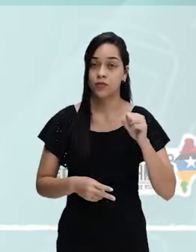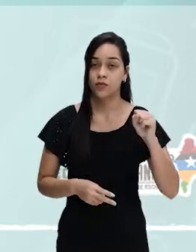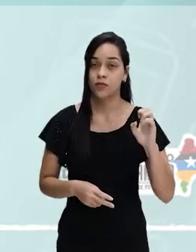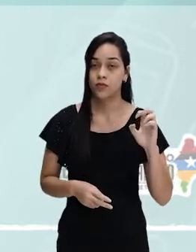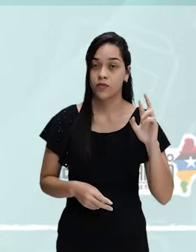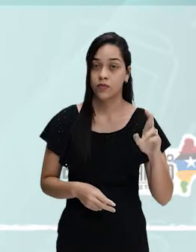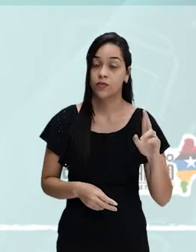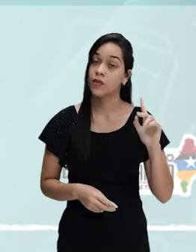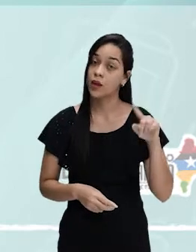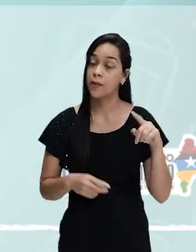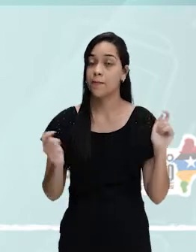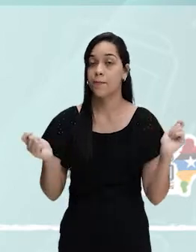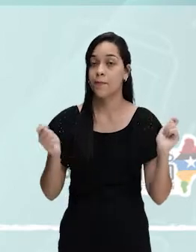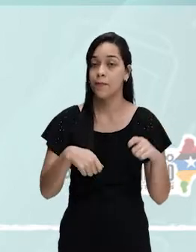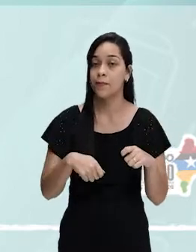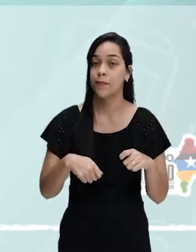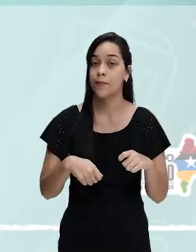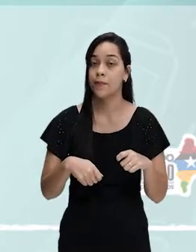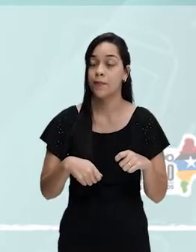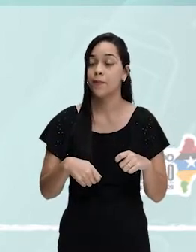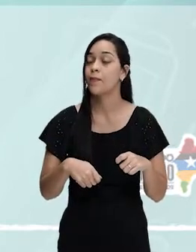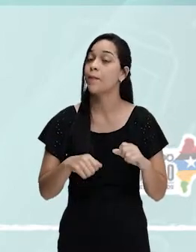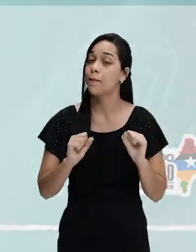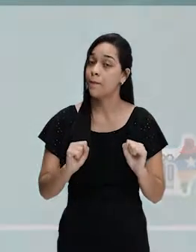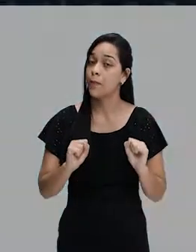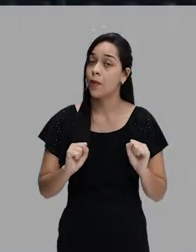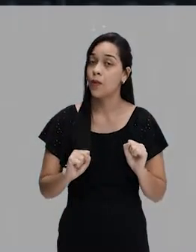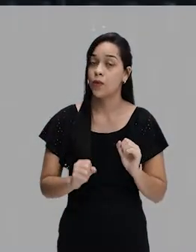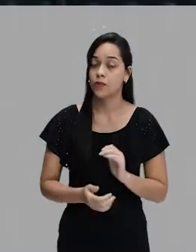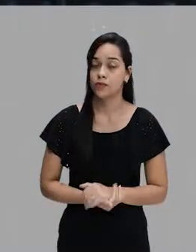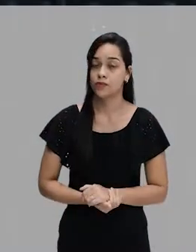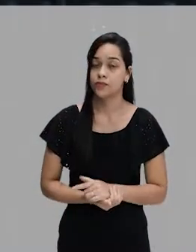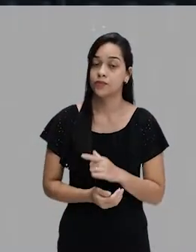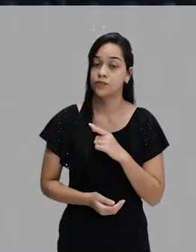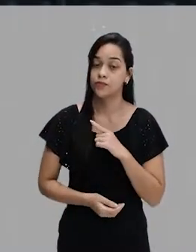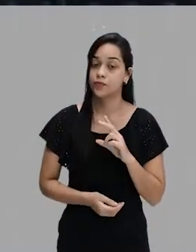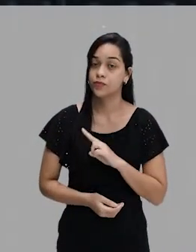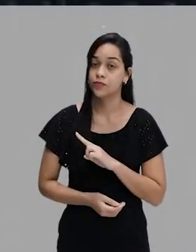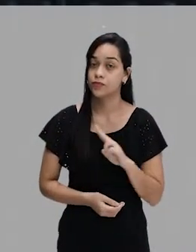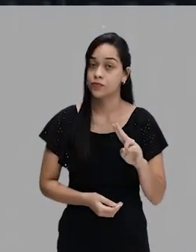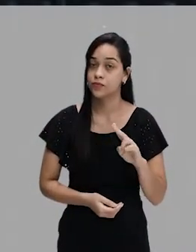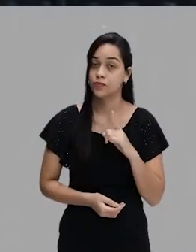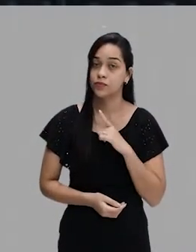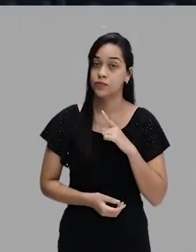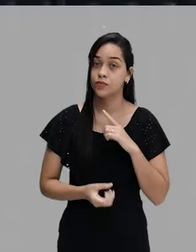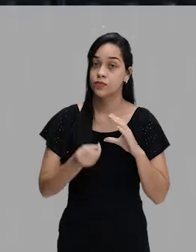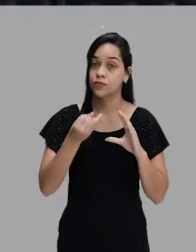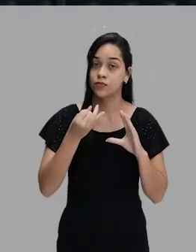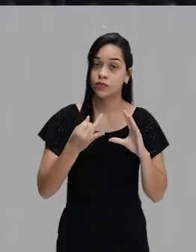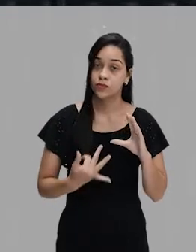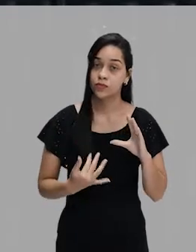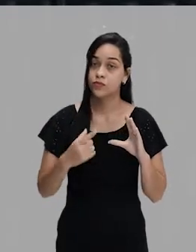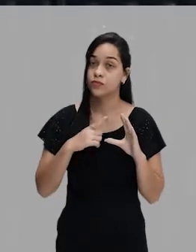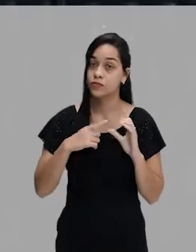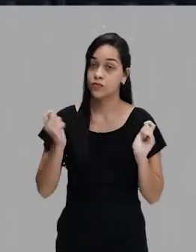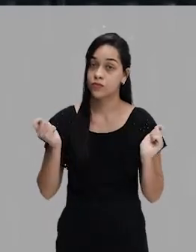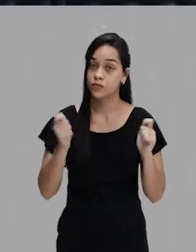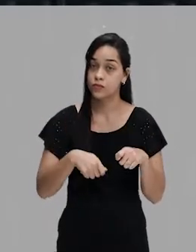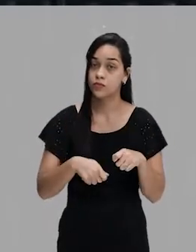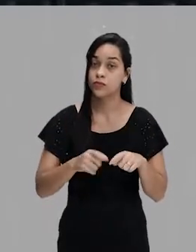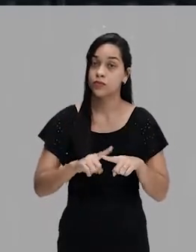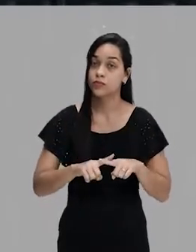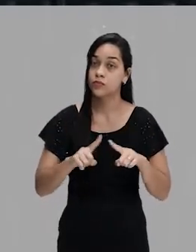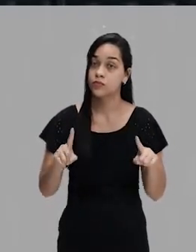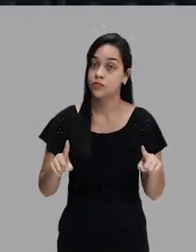é provável, é possível. Eu tenho um nome, um atributo para aquilo que é provável.